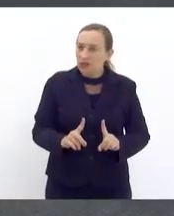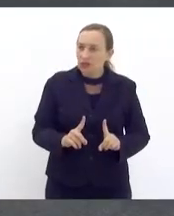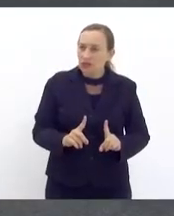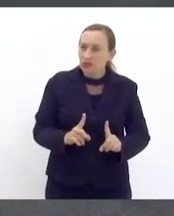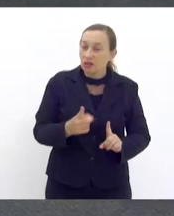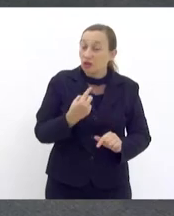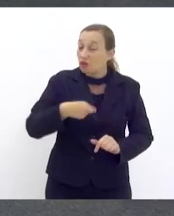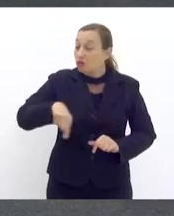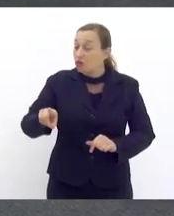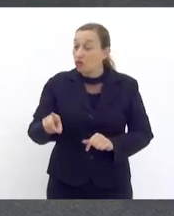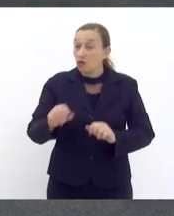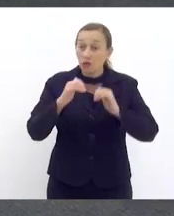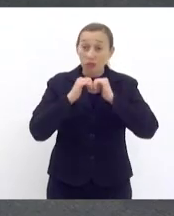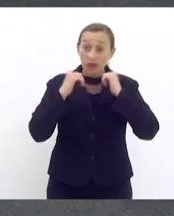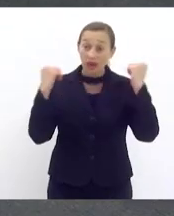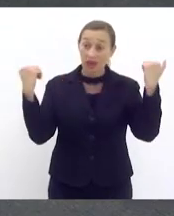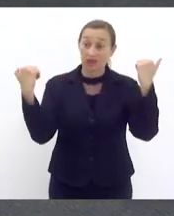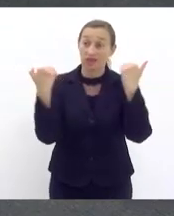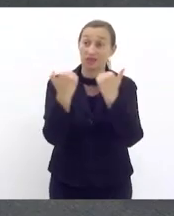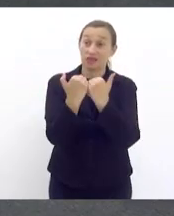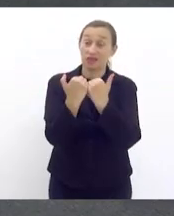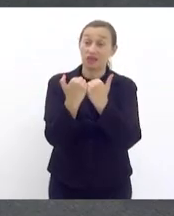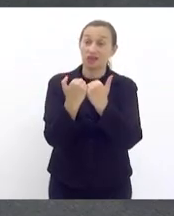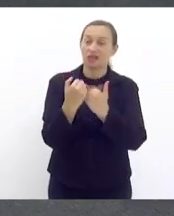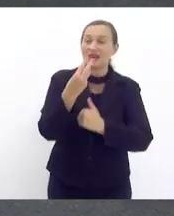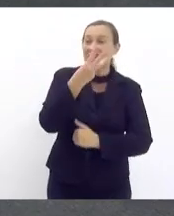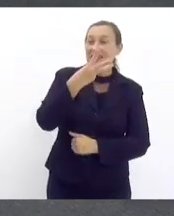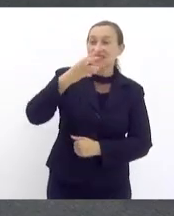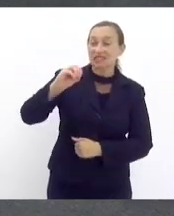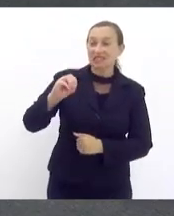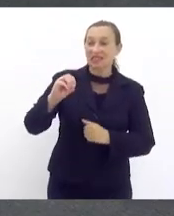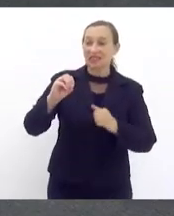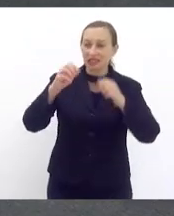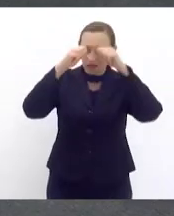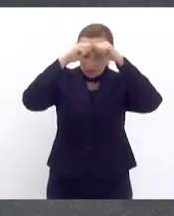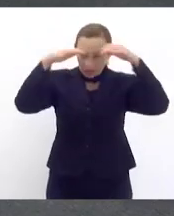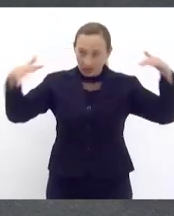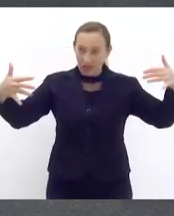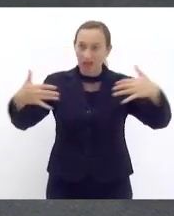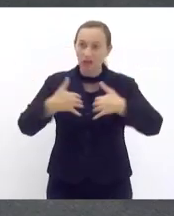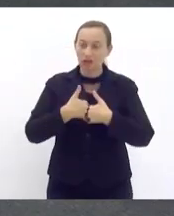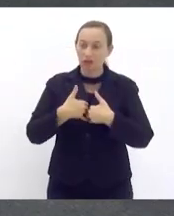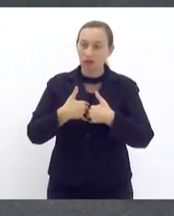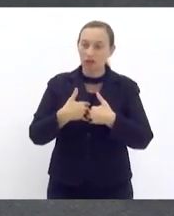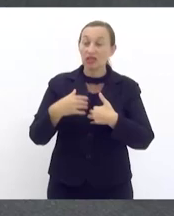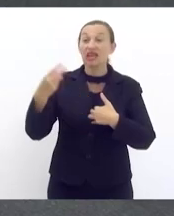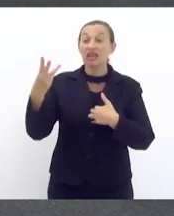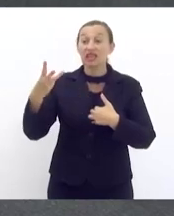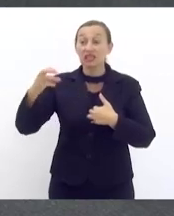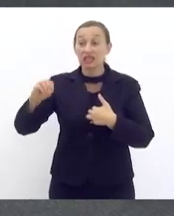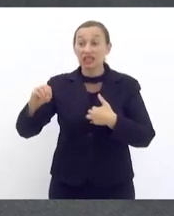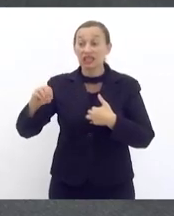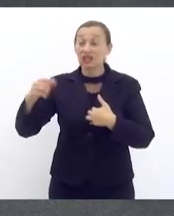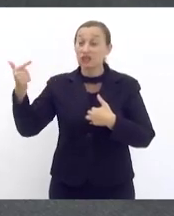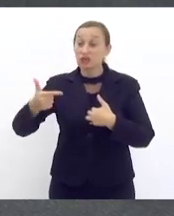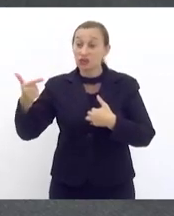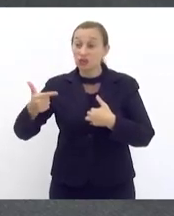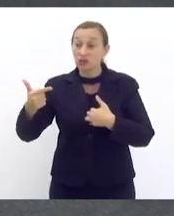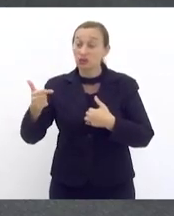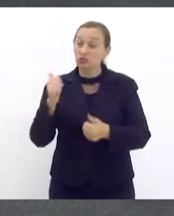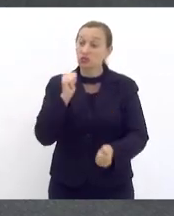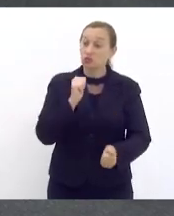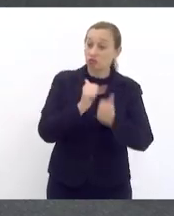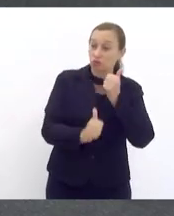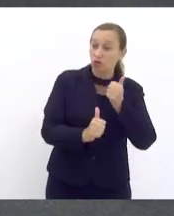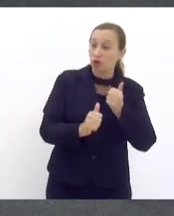ao Maracanã não é 30 autista no primeiro jogo fla-flu e 30 no segundo e agora o próximo jogo